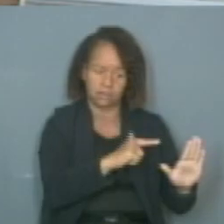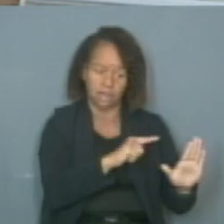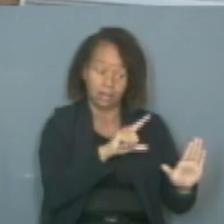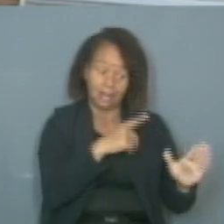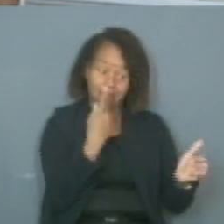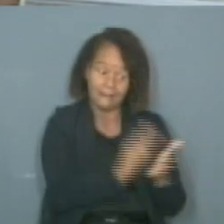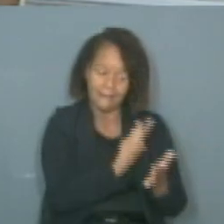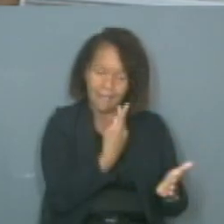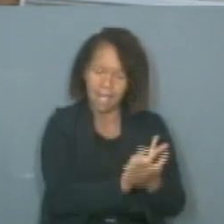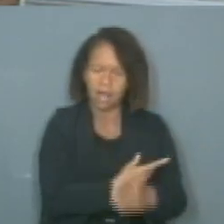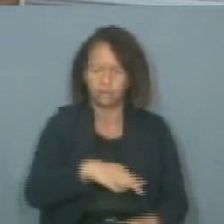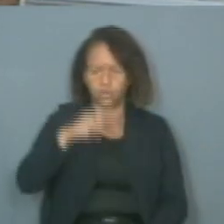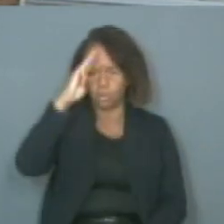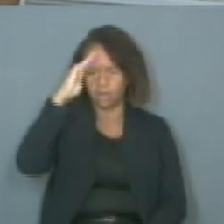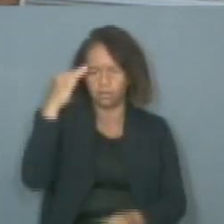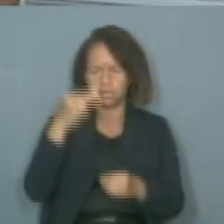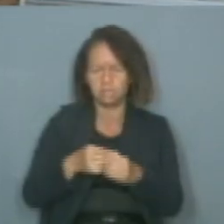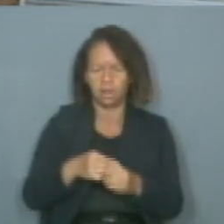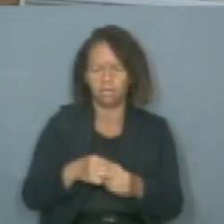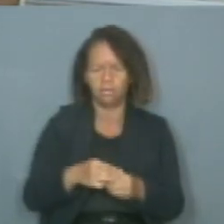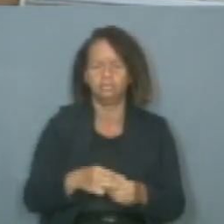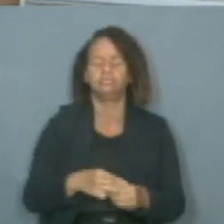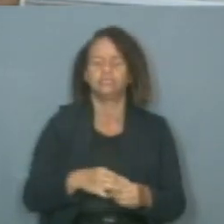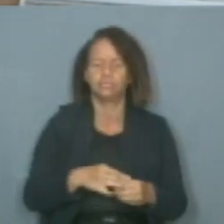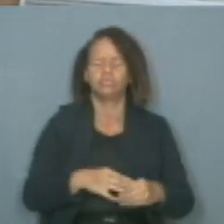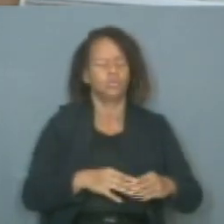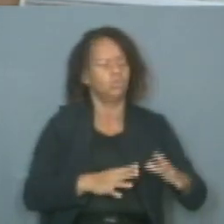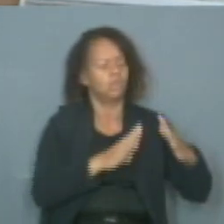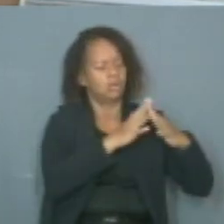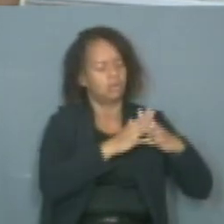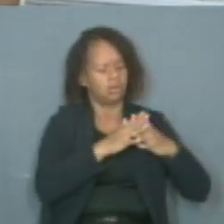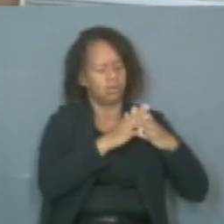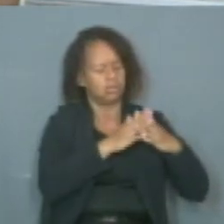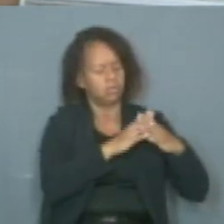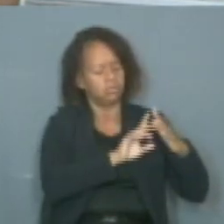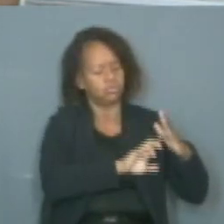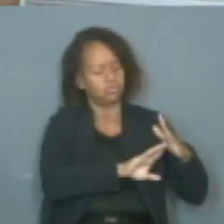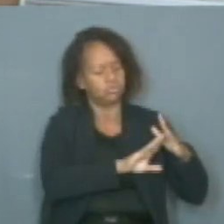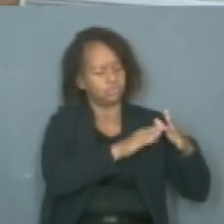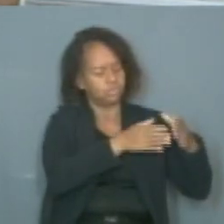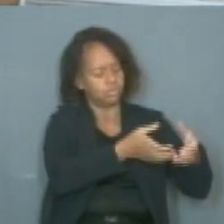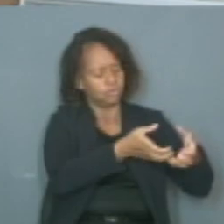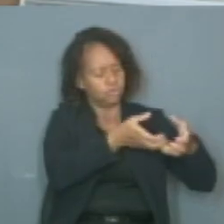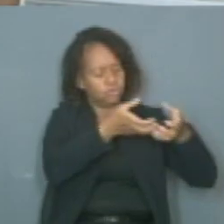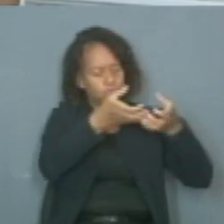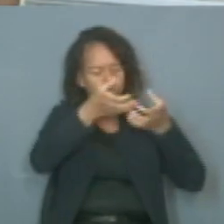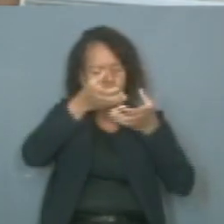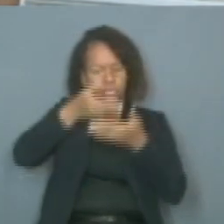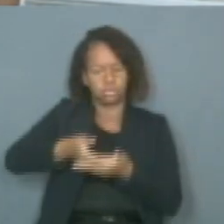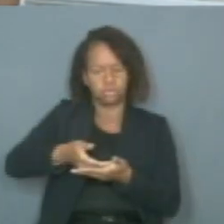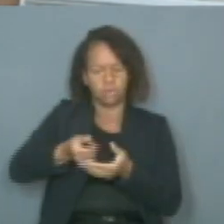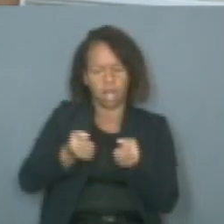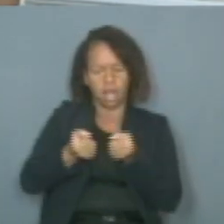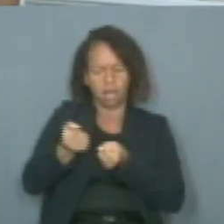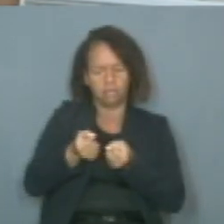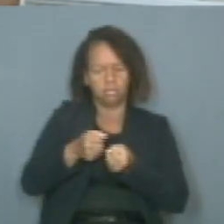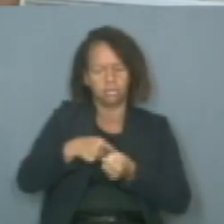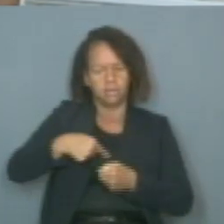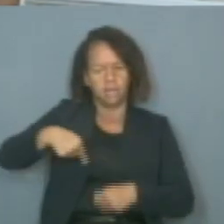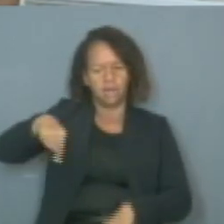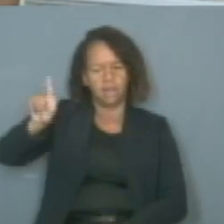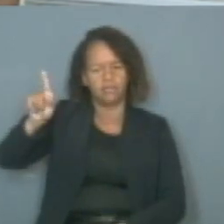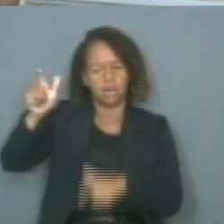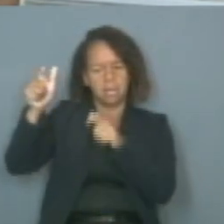errada, o guarda municipal botou em cima do reboque, levou para